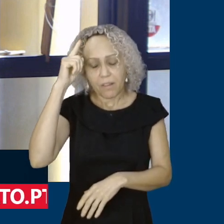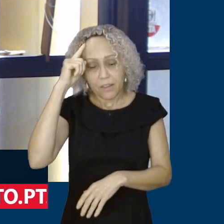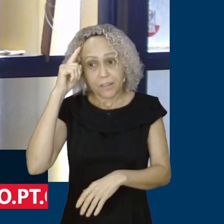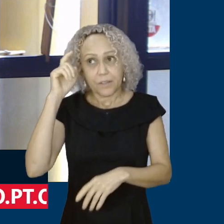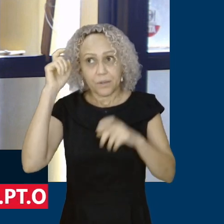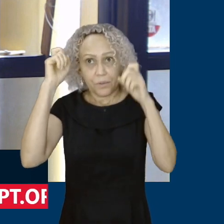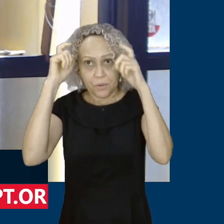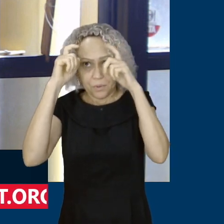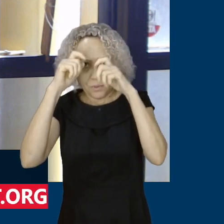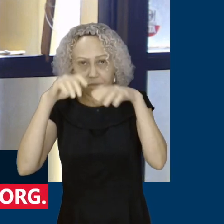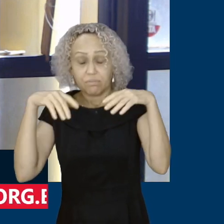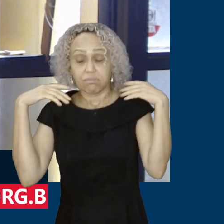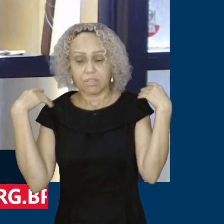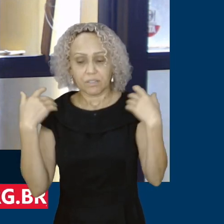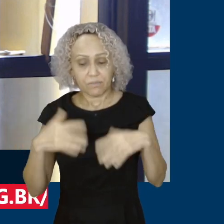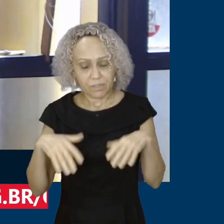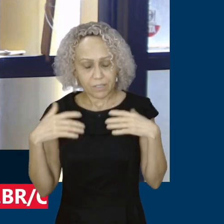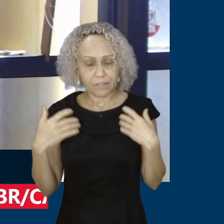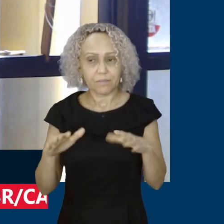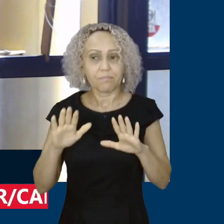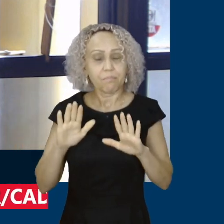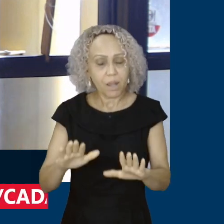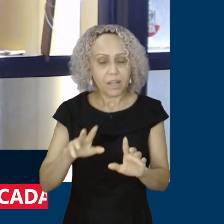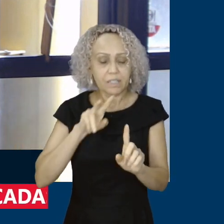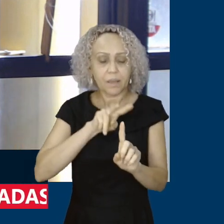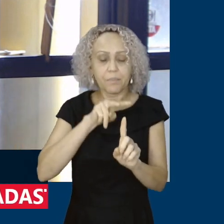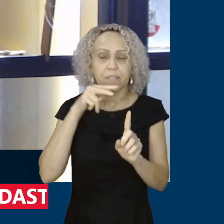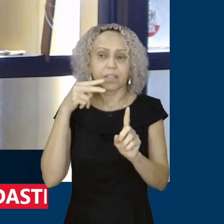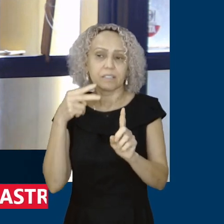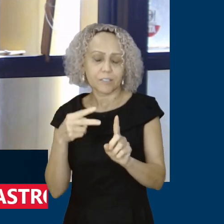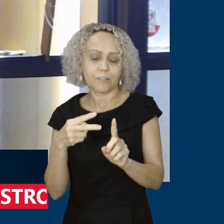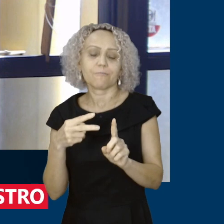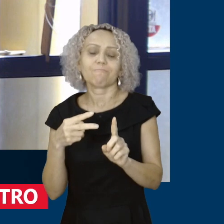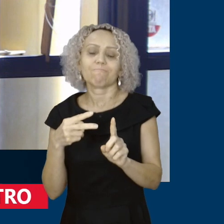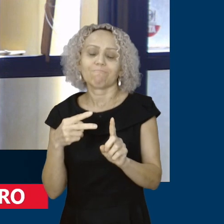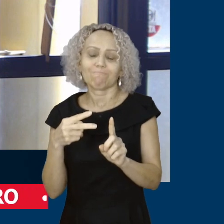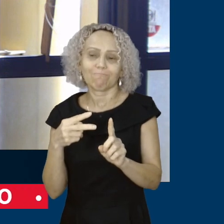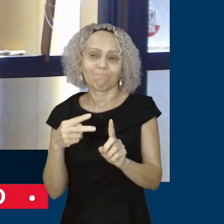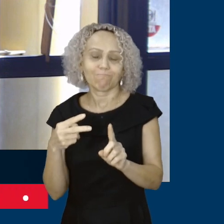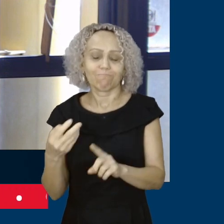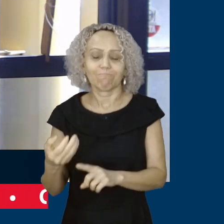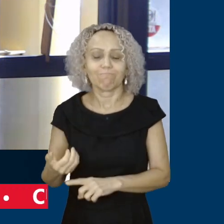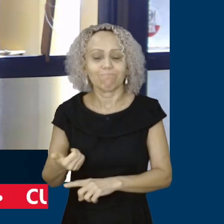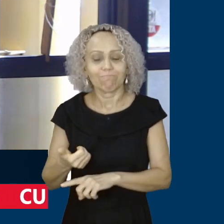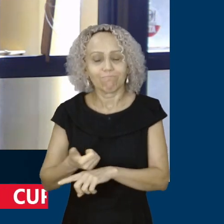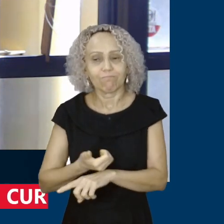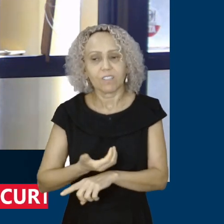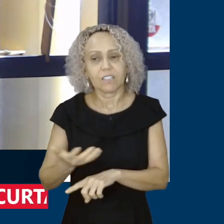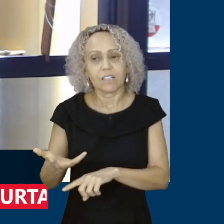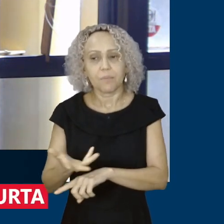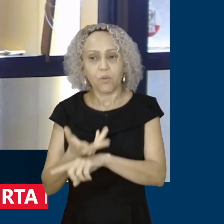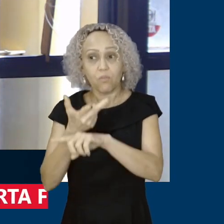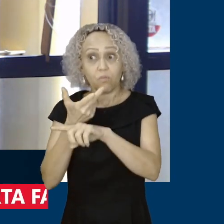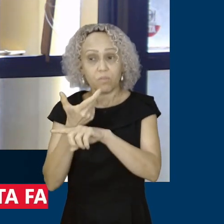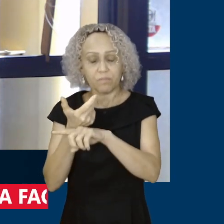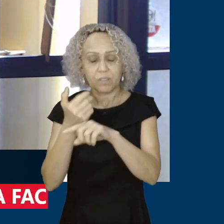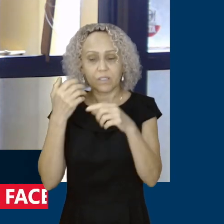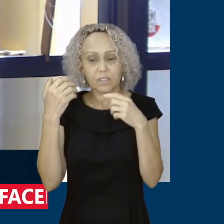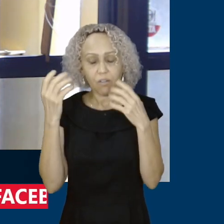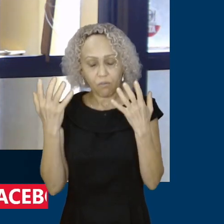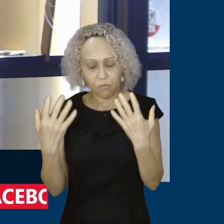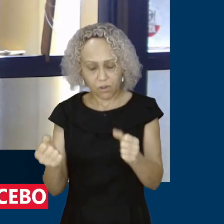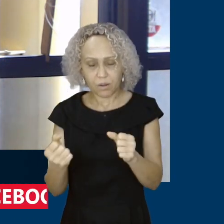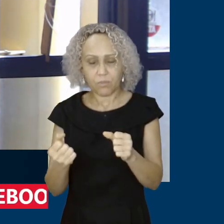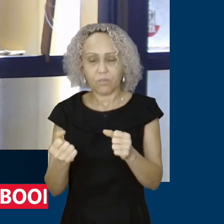a perspectiva é louvável, entendeu, para todos nós. Então, vamos celebrar, cuidando com